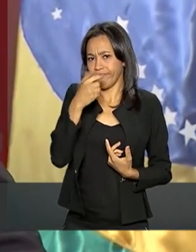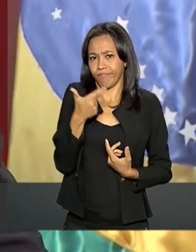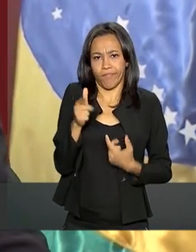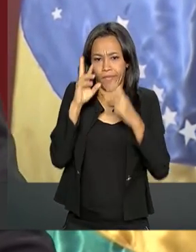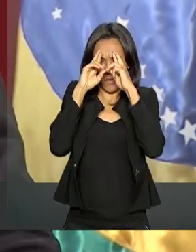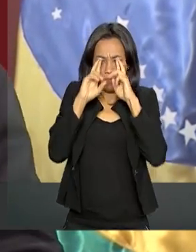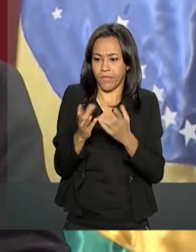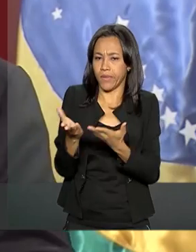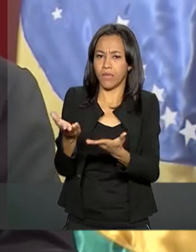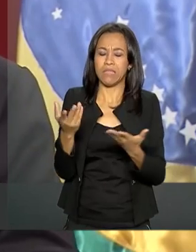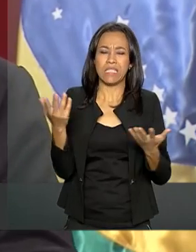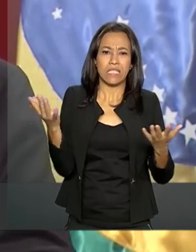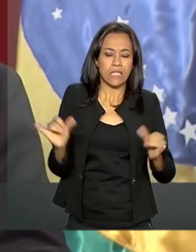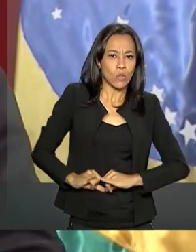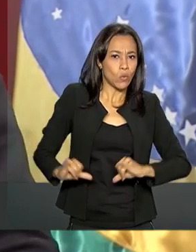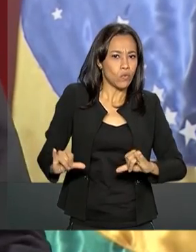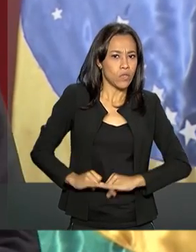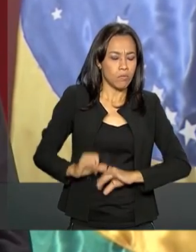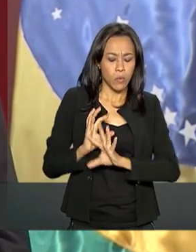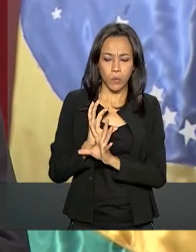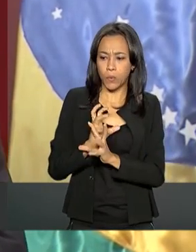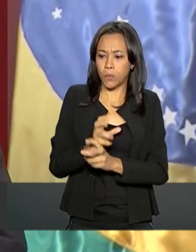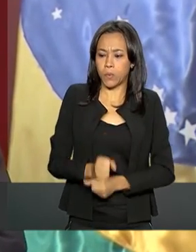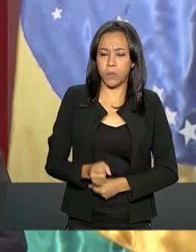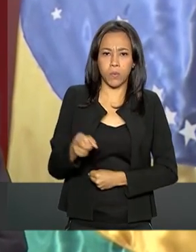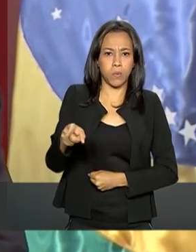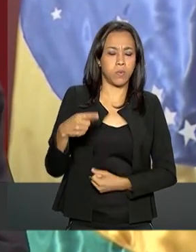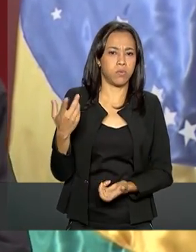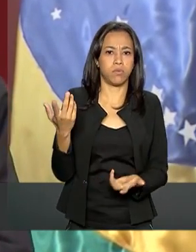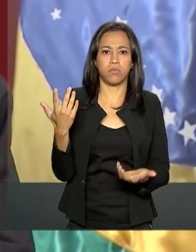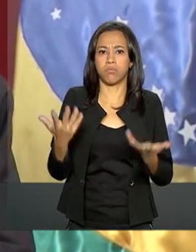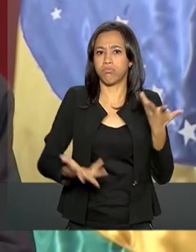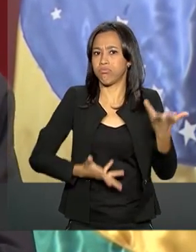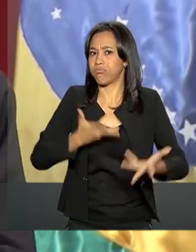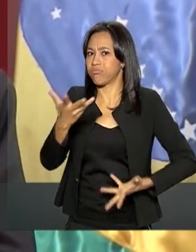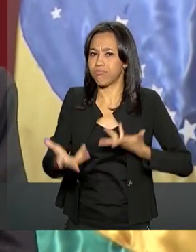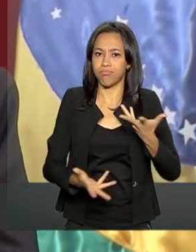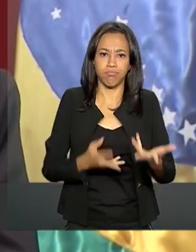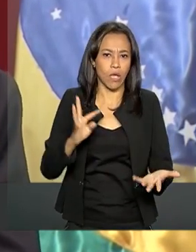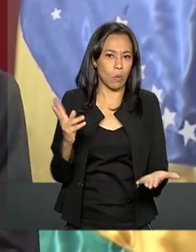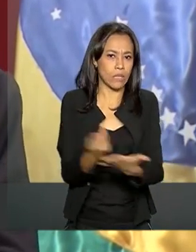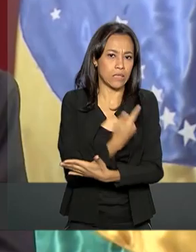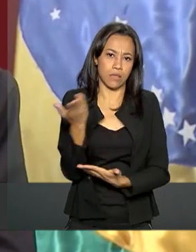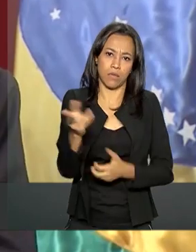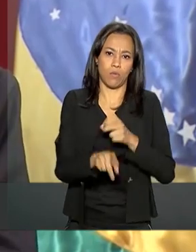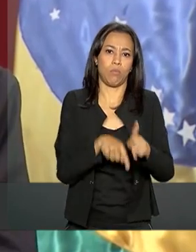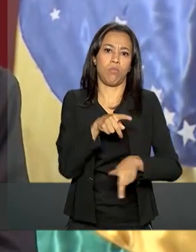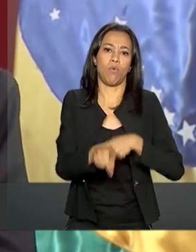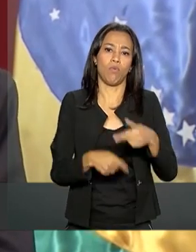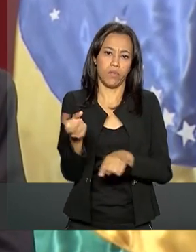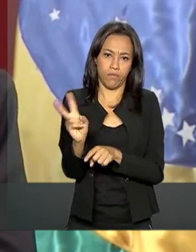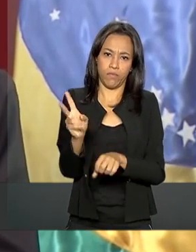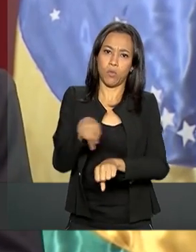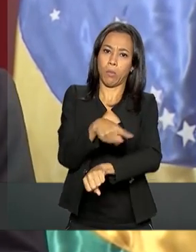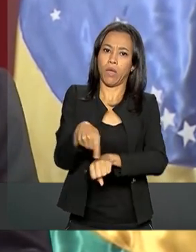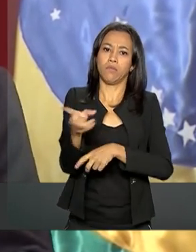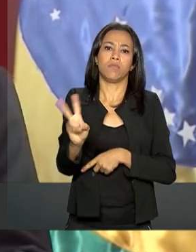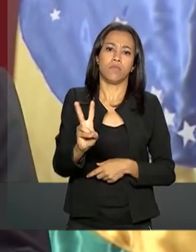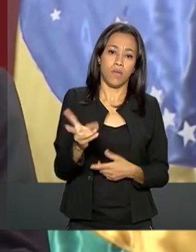gerando uma dor e um sofrimento, uma crise humanitária de uma grande proporção para o seu povo. Gostaria também